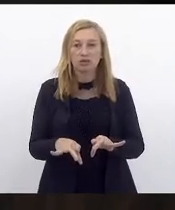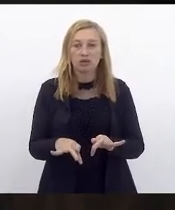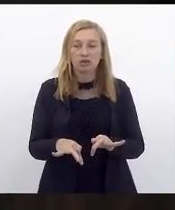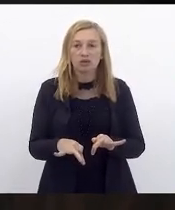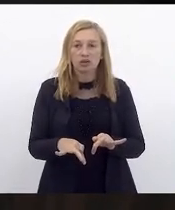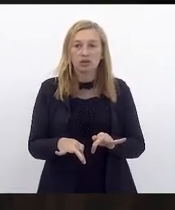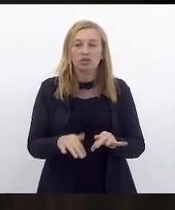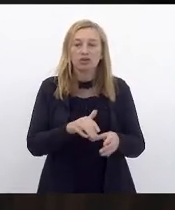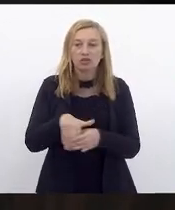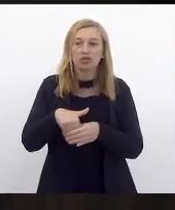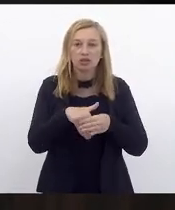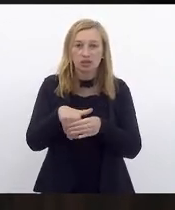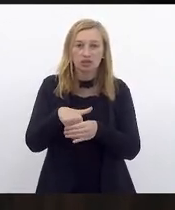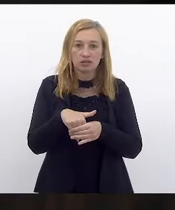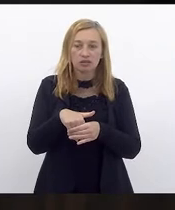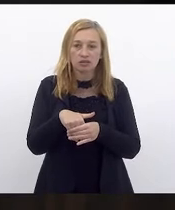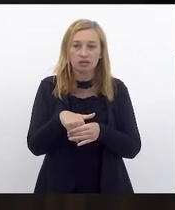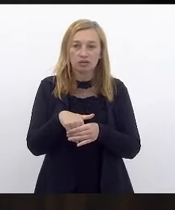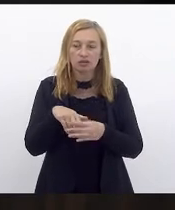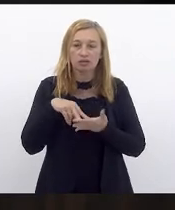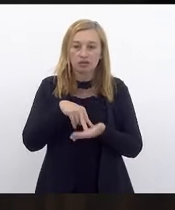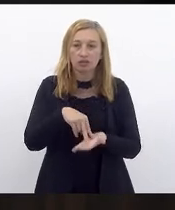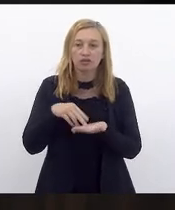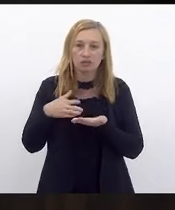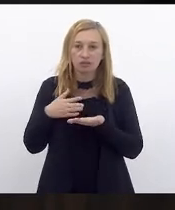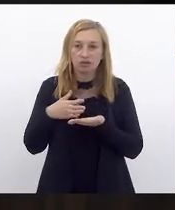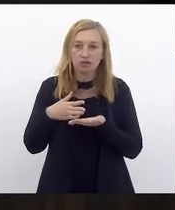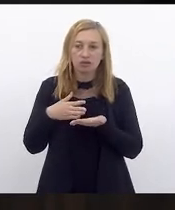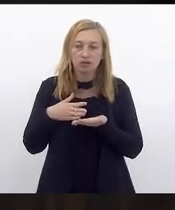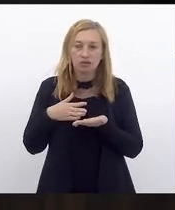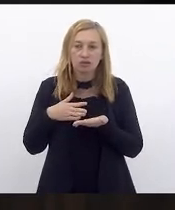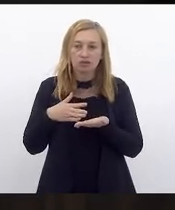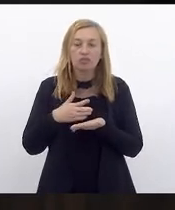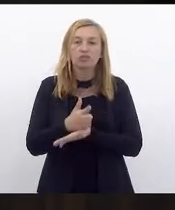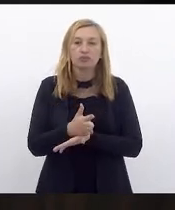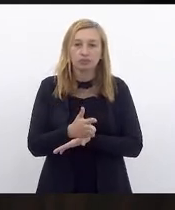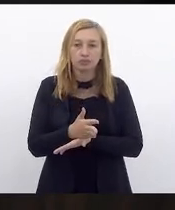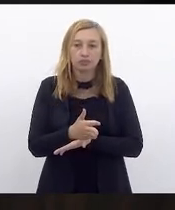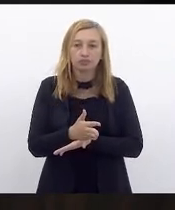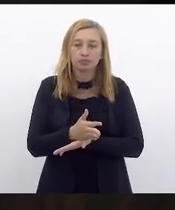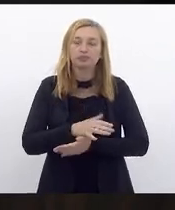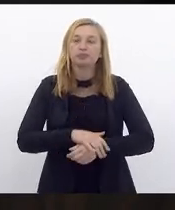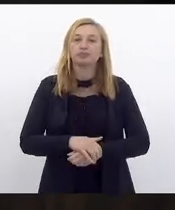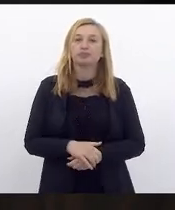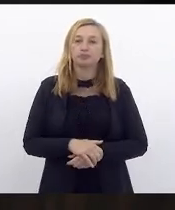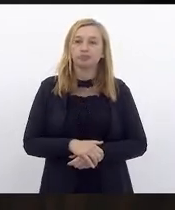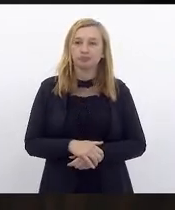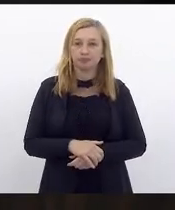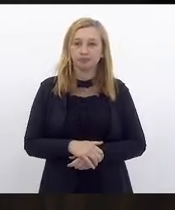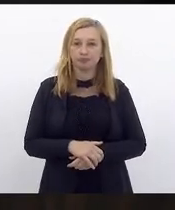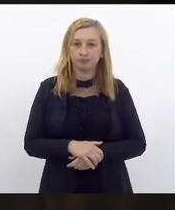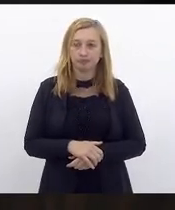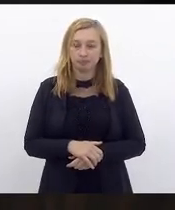Em votação. Os senhores que aprovam, permaneçam como estão. Aprovado. Vai a promulgação.